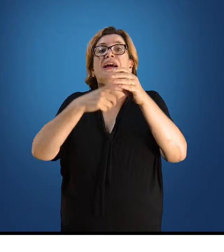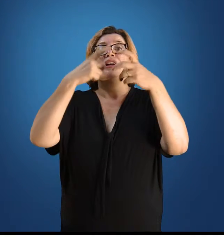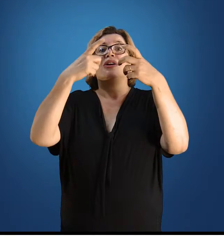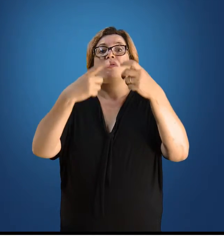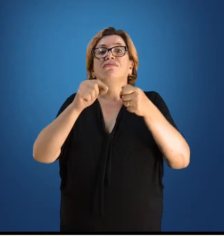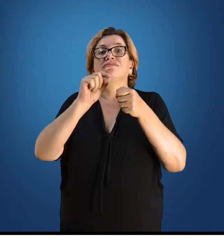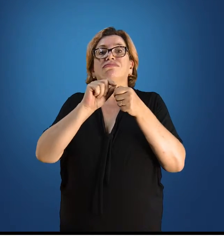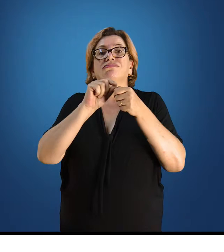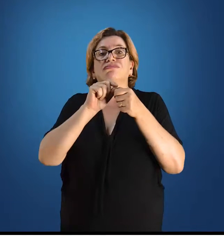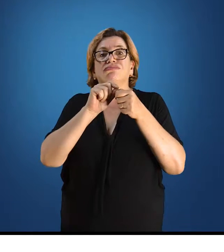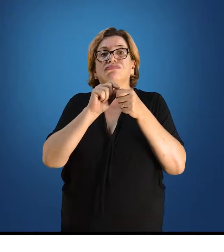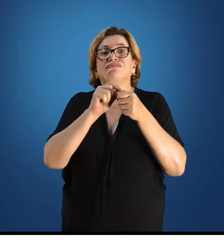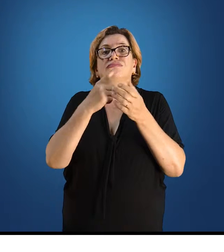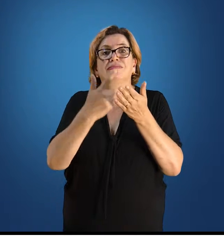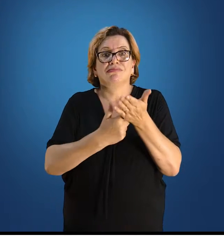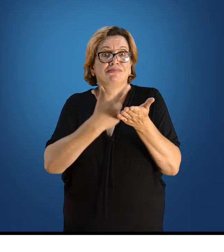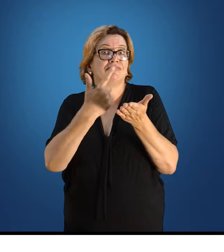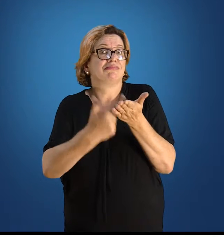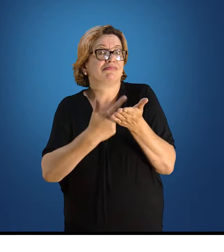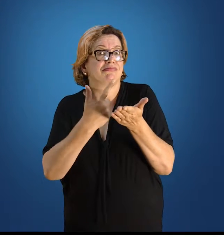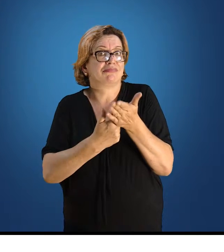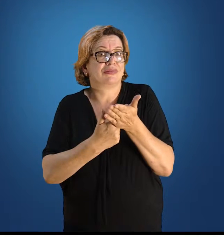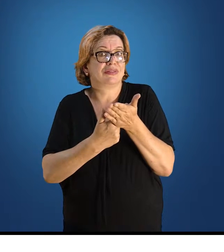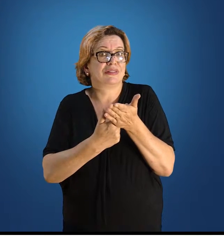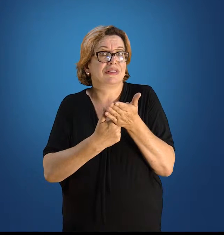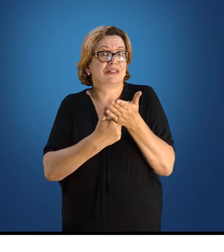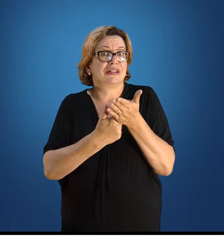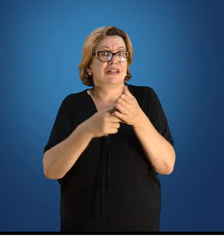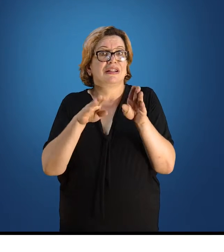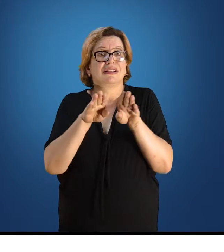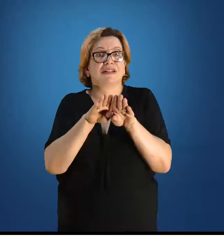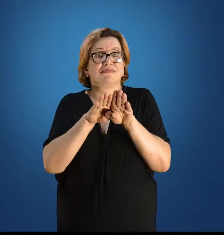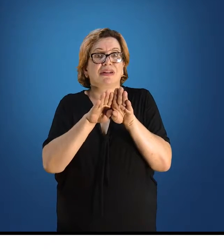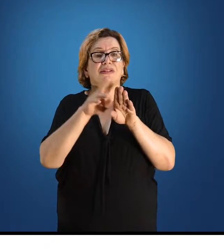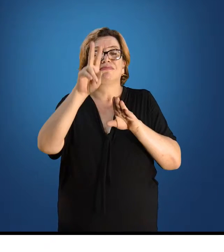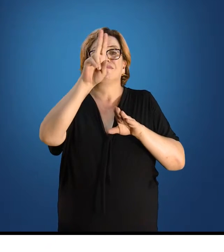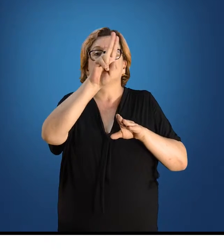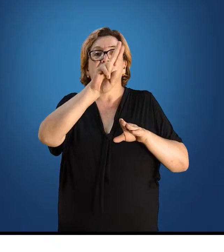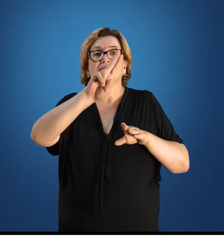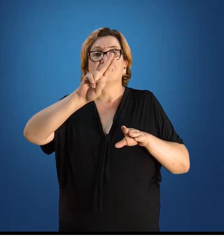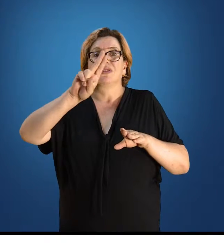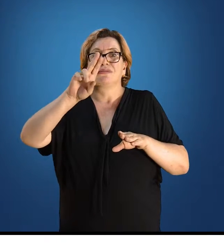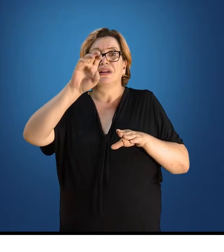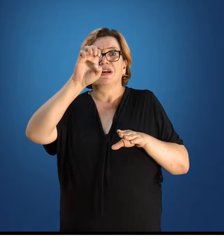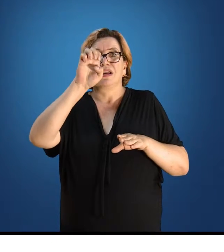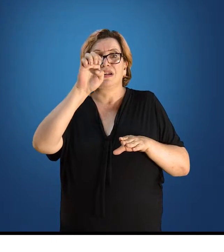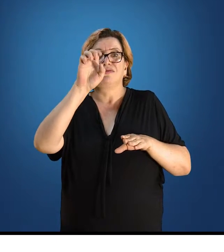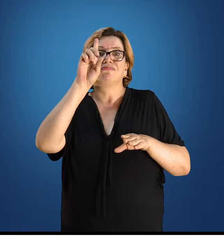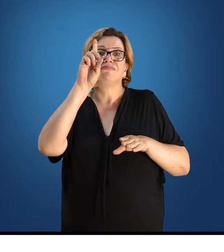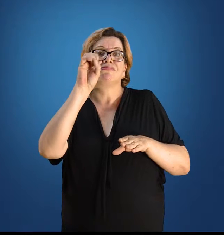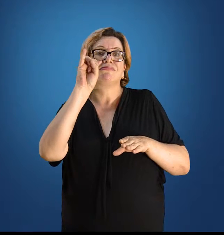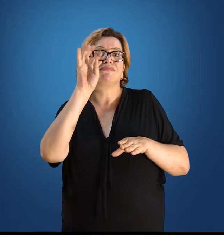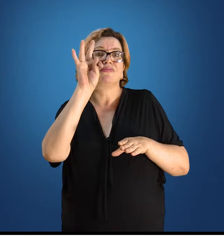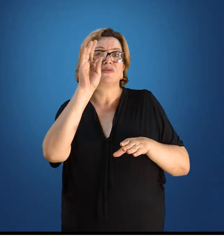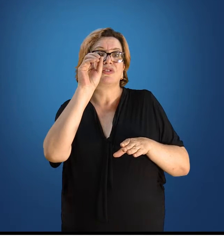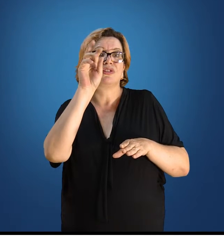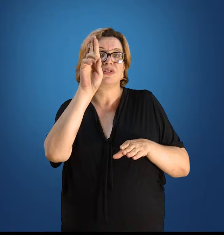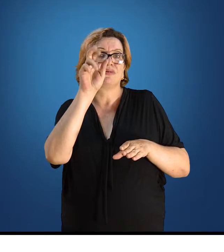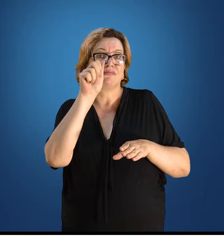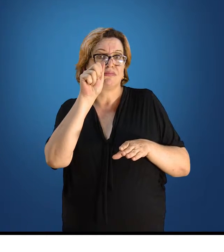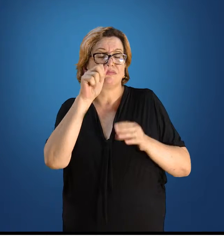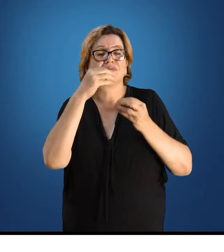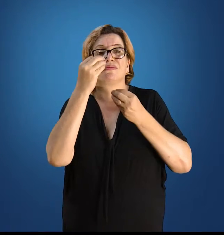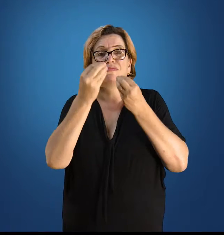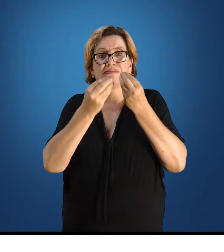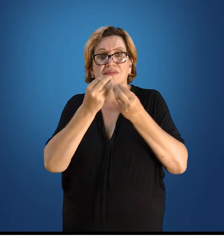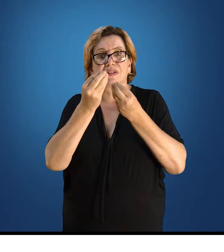cidade onde foi editado o livro. E a Eduf ali, que é a editora da Universidade Federal Fluminense, é a editora, né, que editou